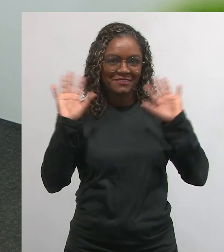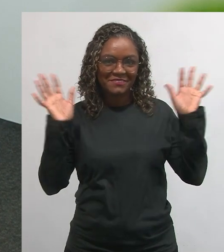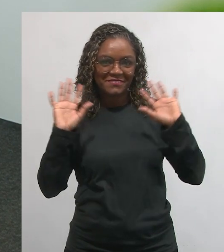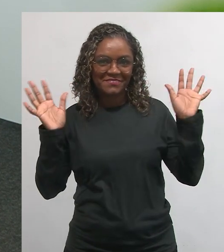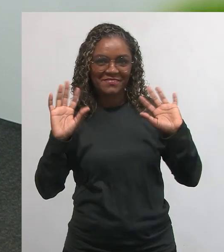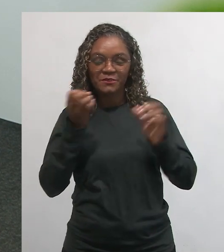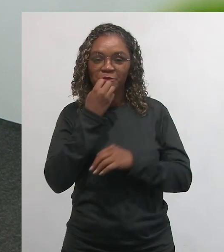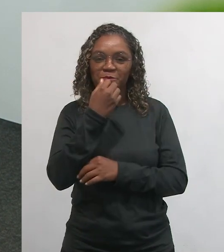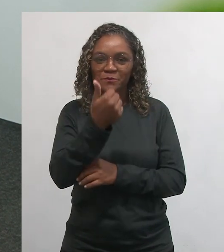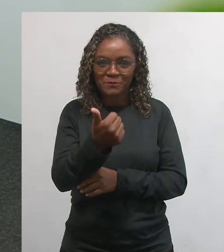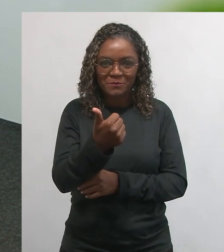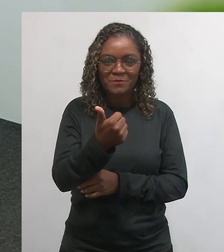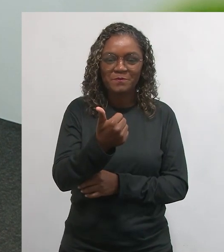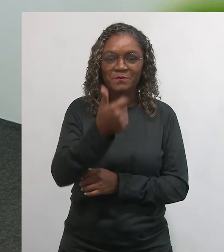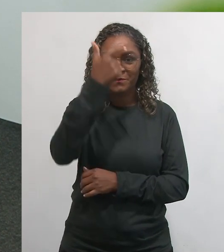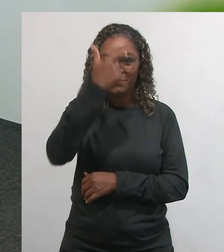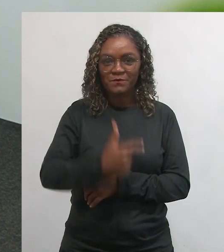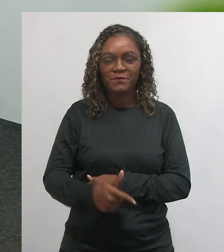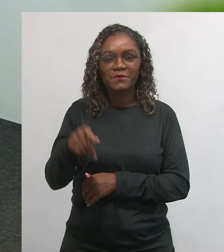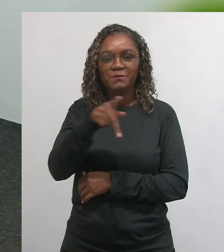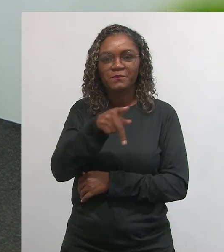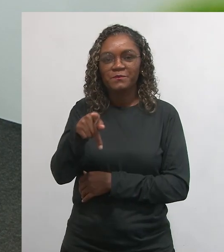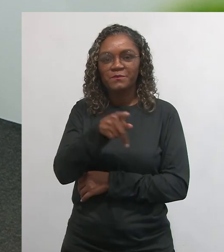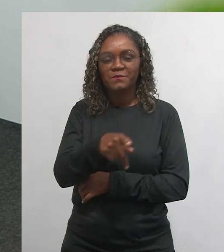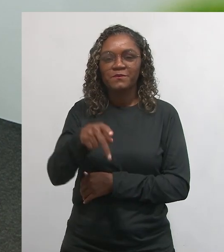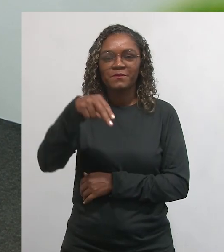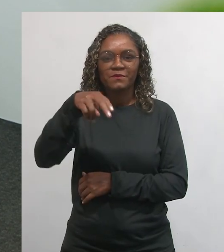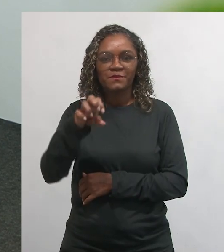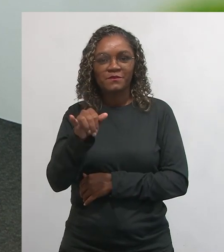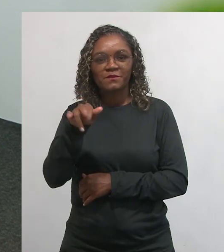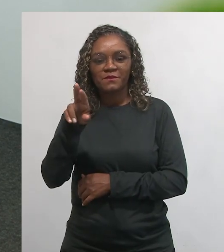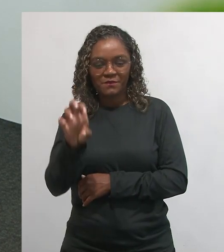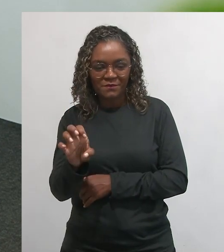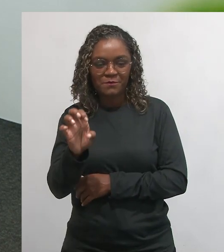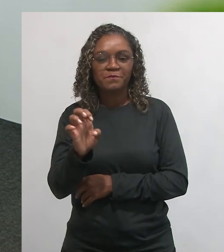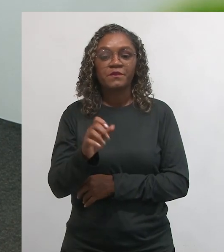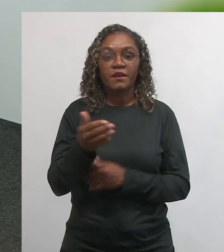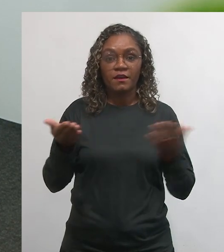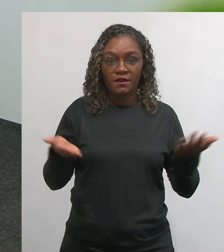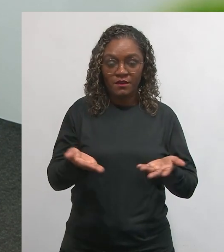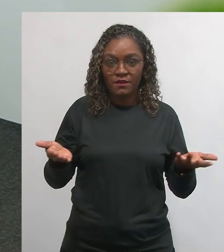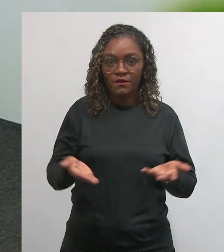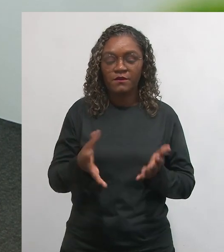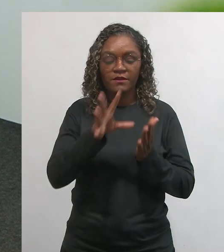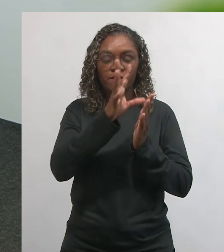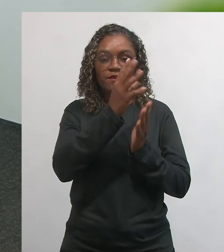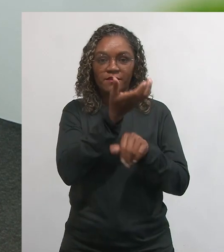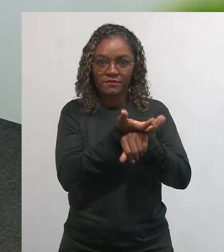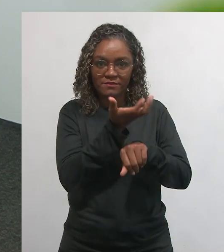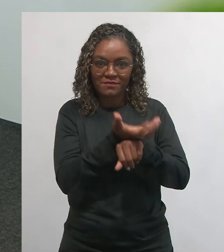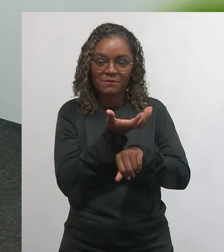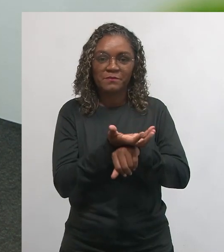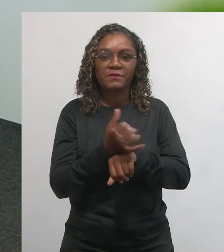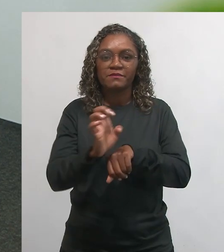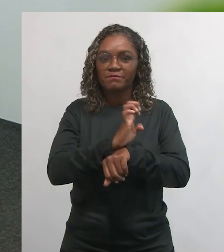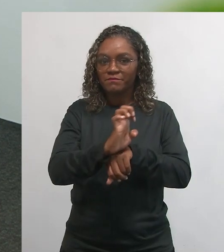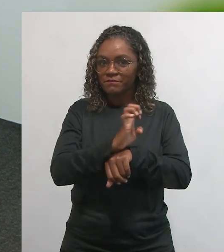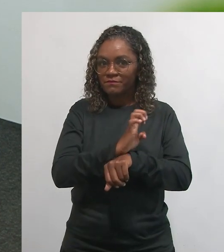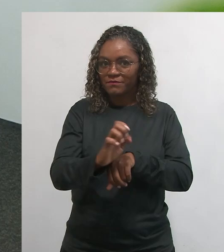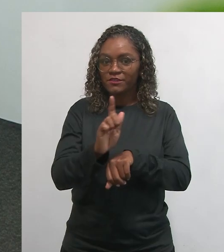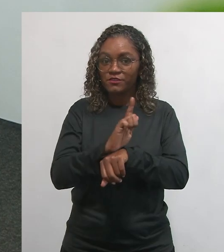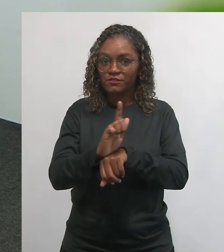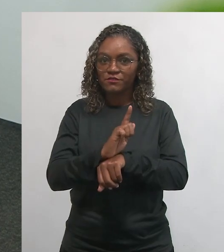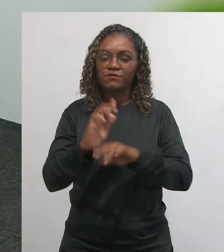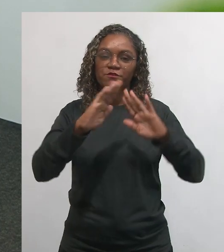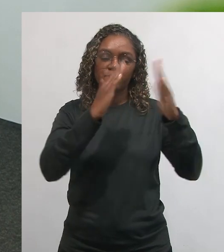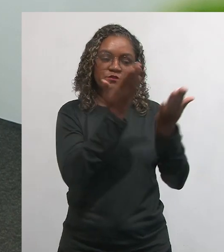Olá, tudo bem? Eu sou a professora Neire Porfírio e estarei ministrando a disciplina Estágio em Gestão Escolar. Para